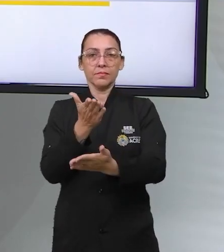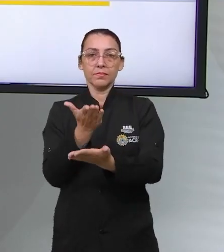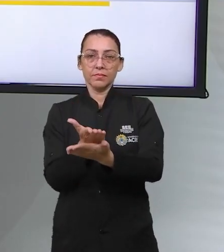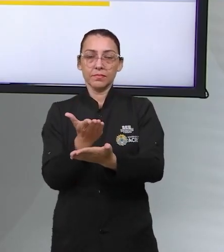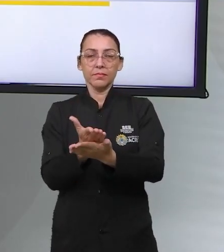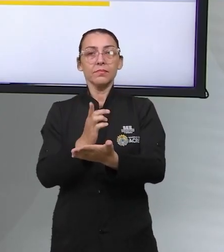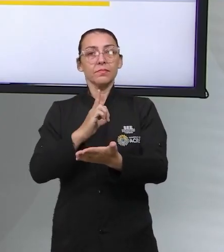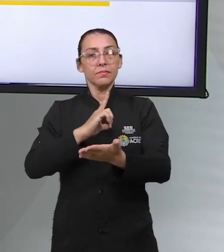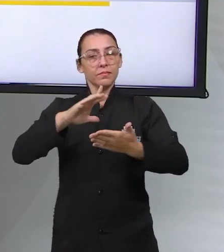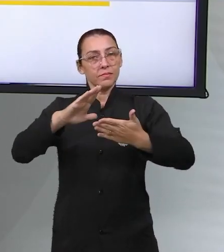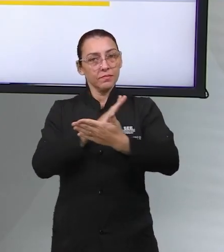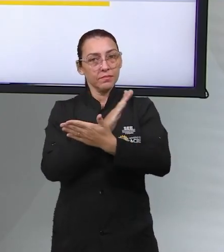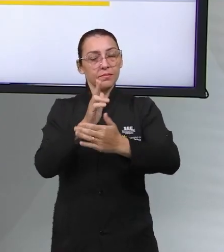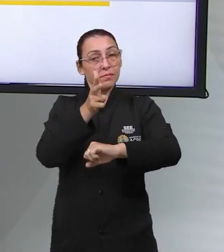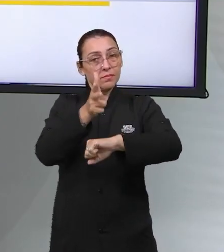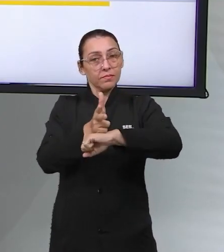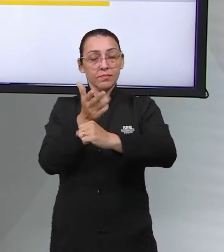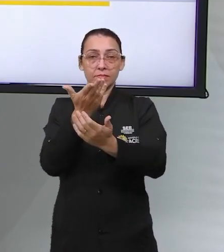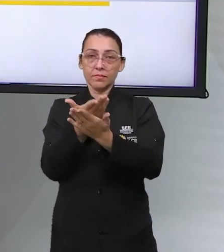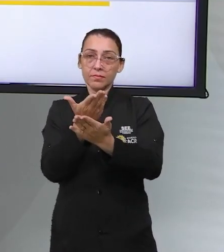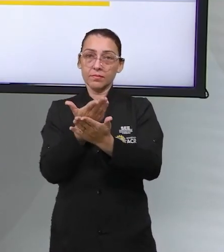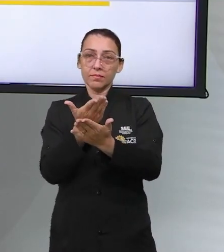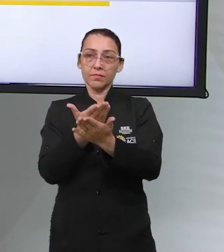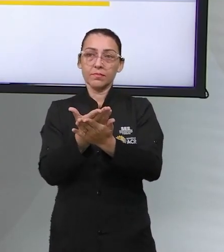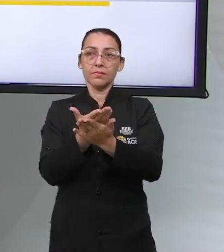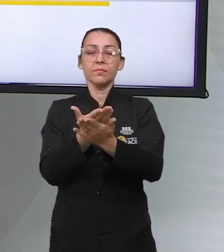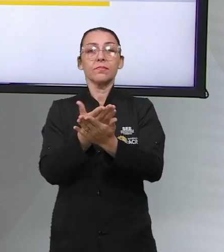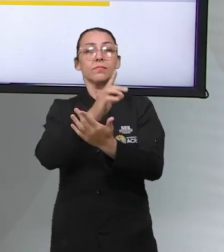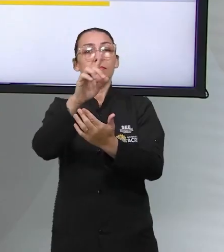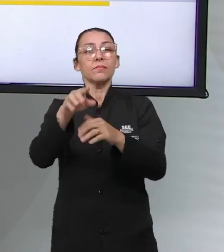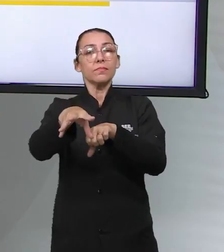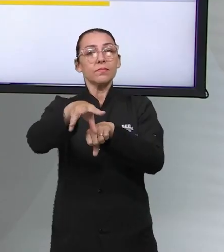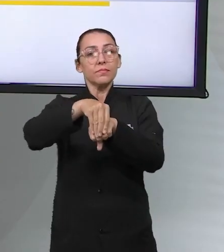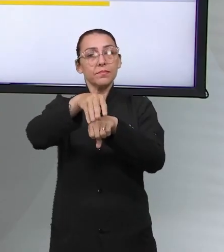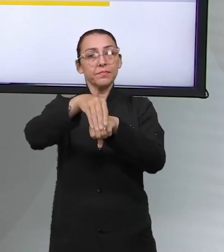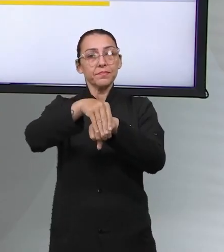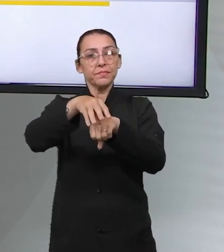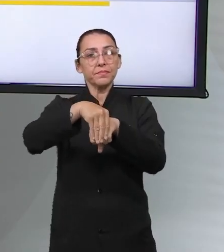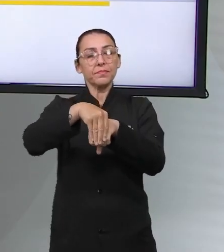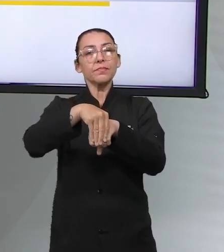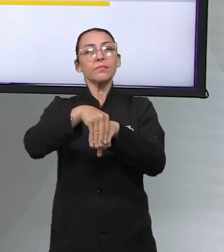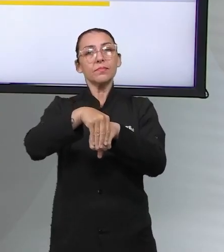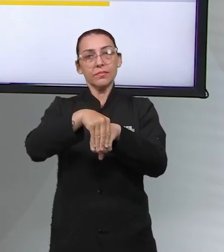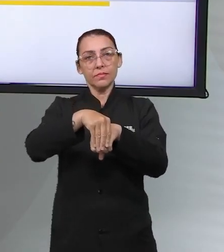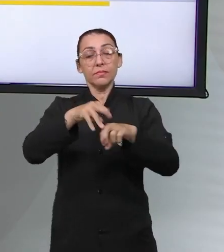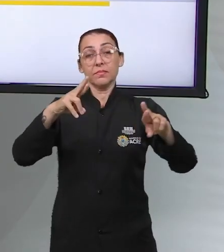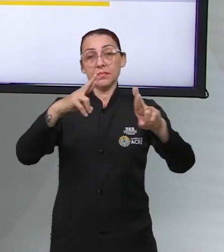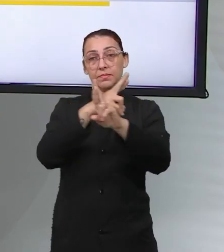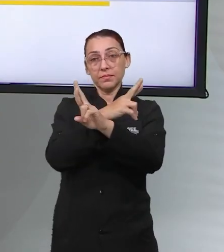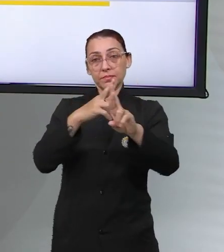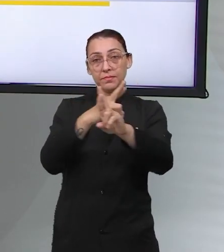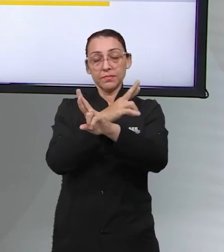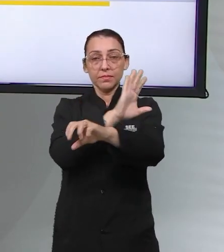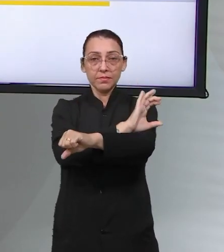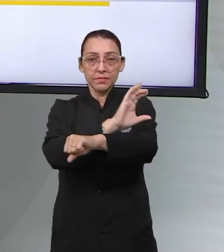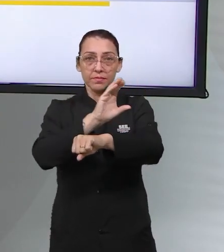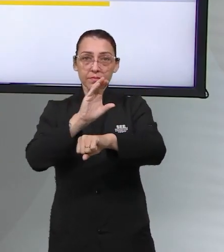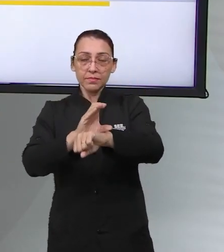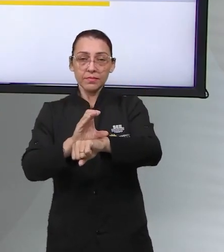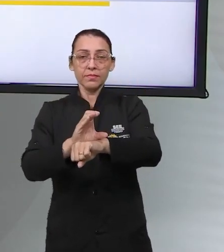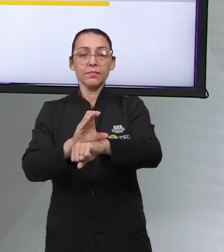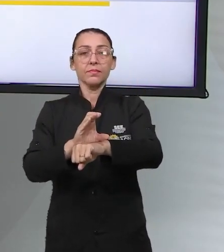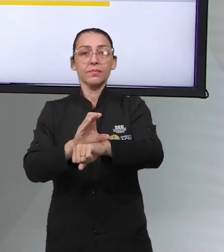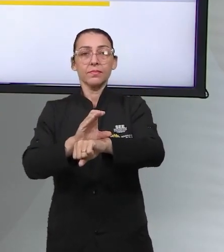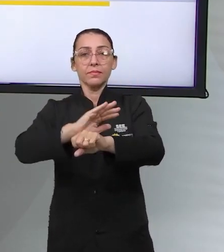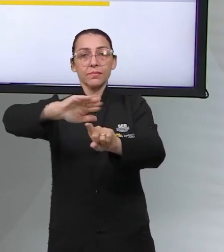teremos algumas videoaulas em que esse objeto de conhecimento relacionado à cultura